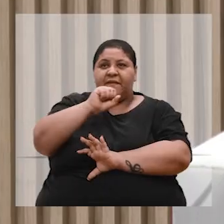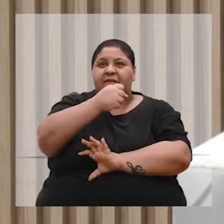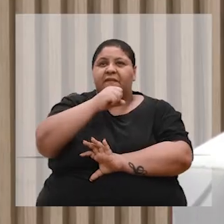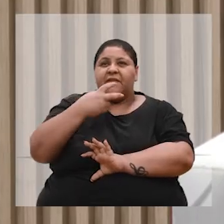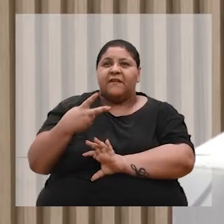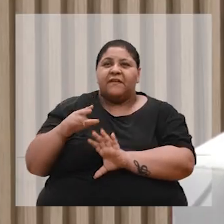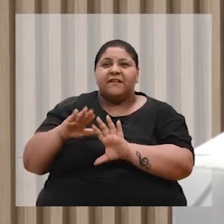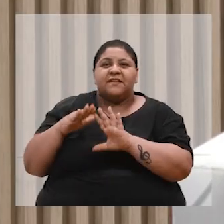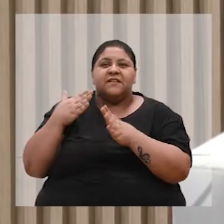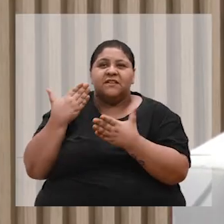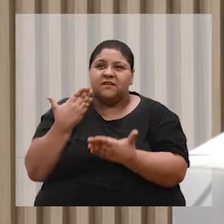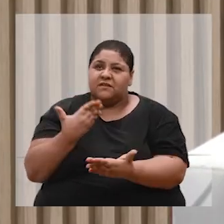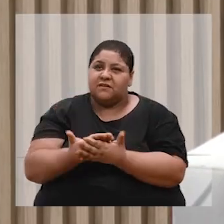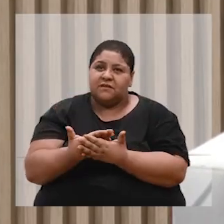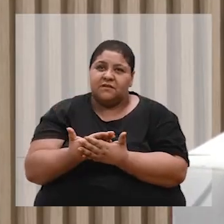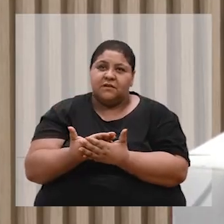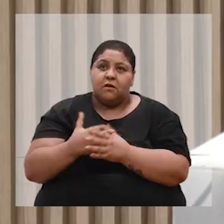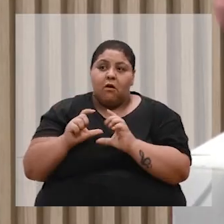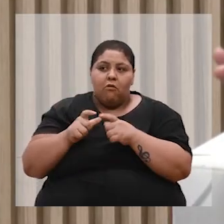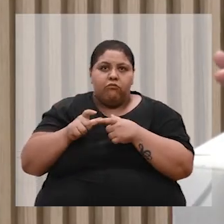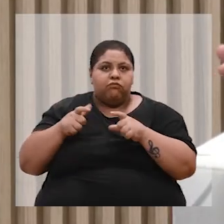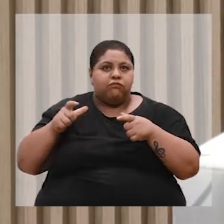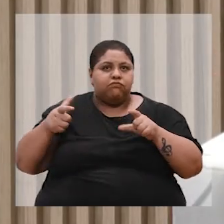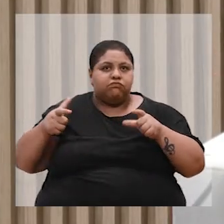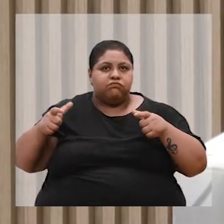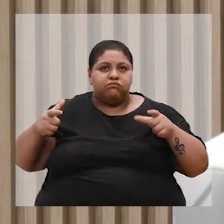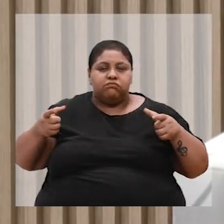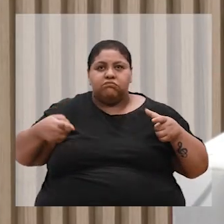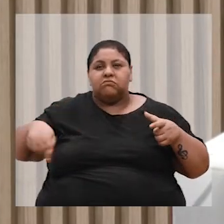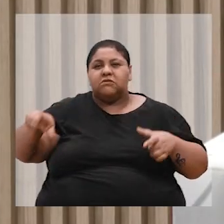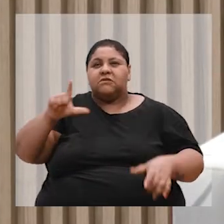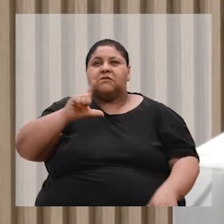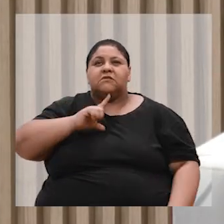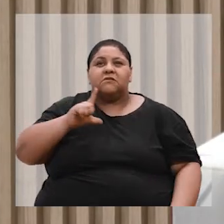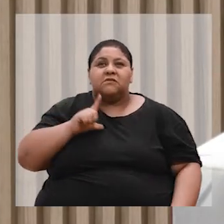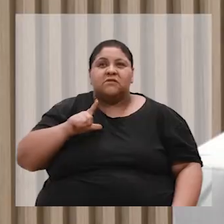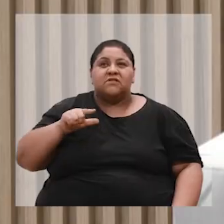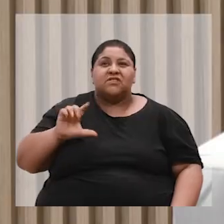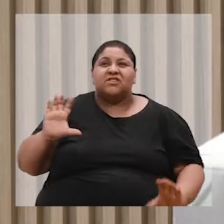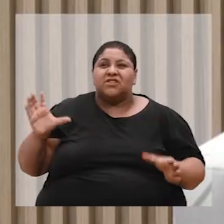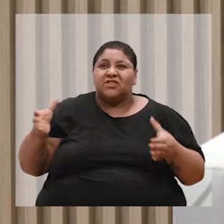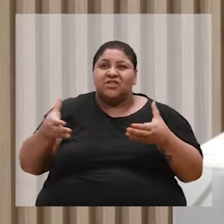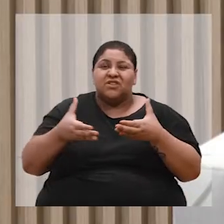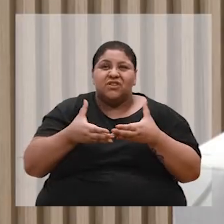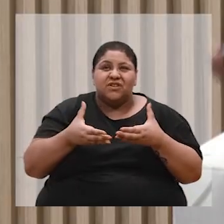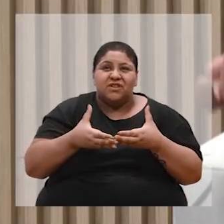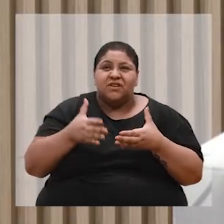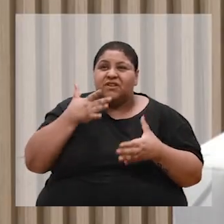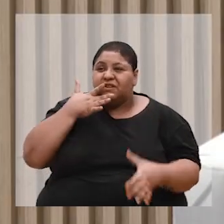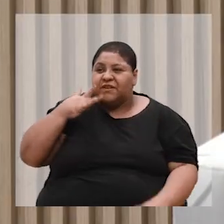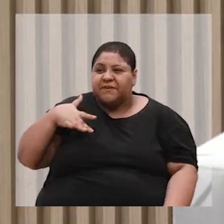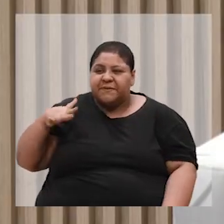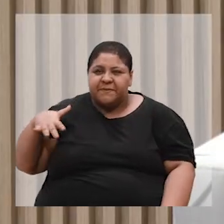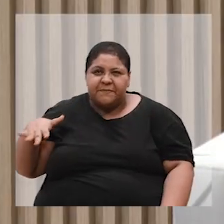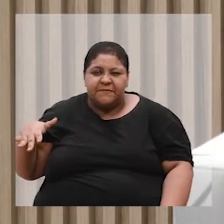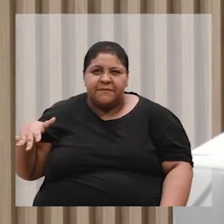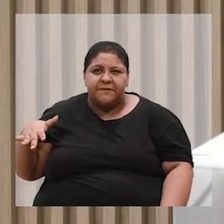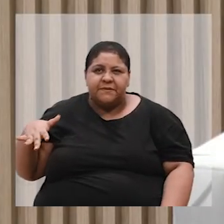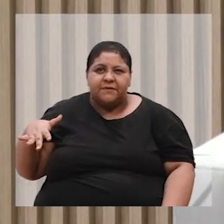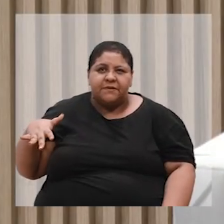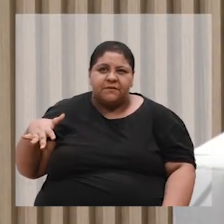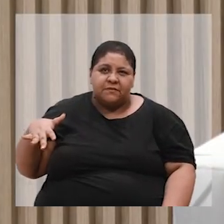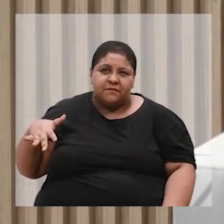tem 82 escolas, é uma rede enorme. A gente tem no todo, envolvendo educação infantil